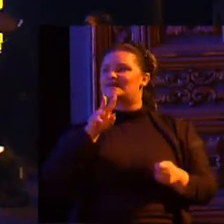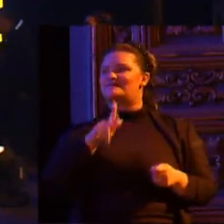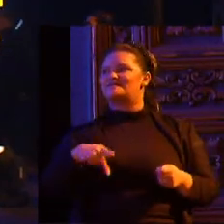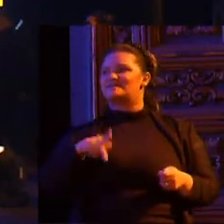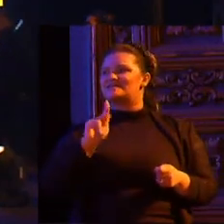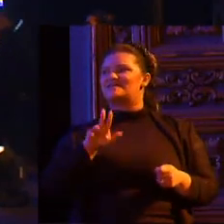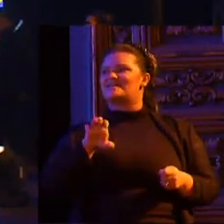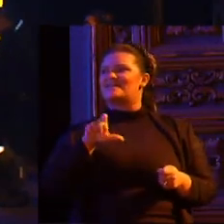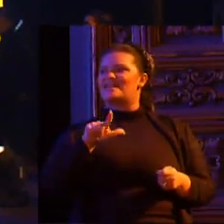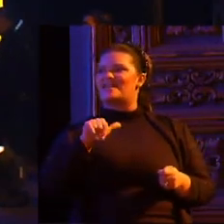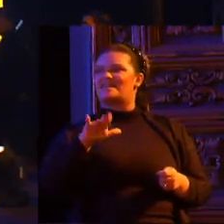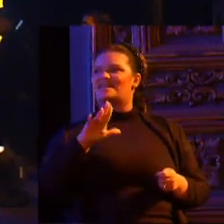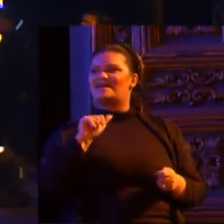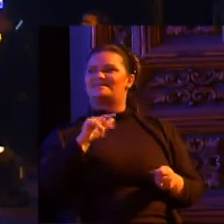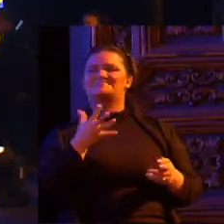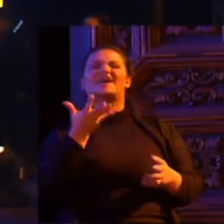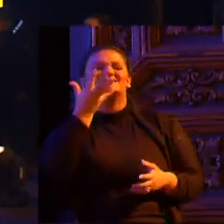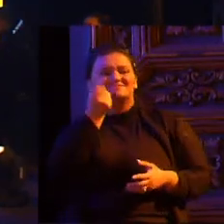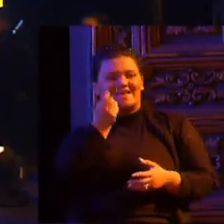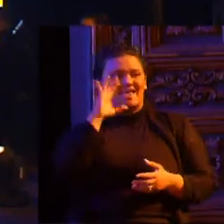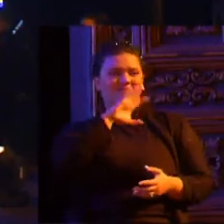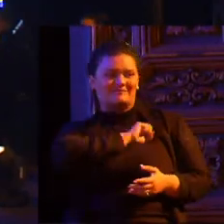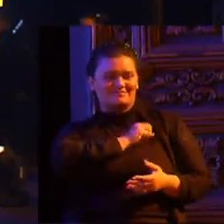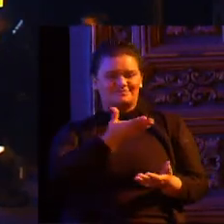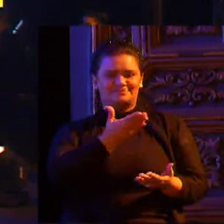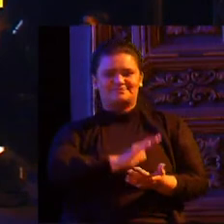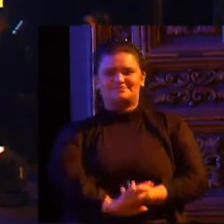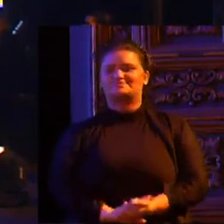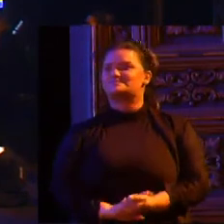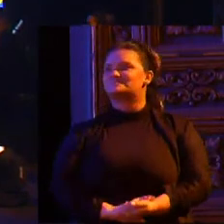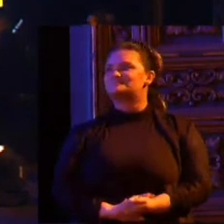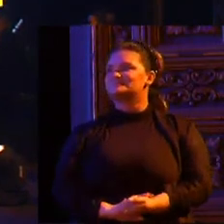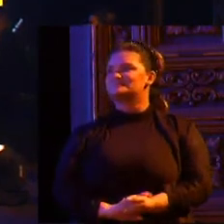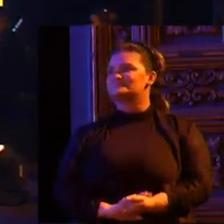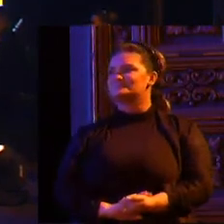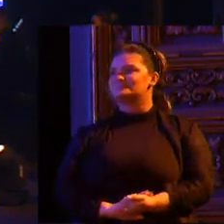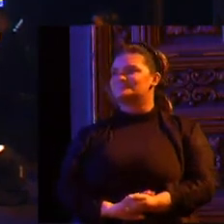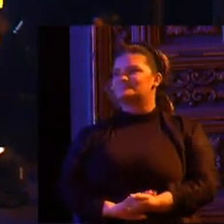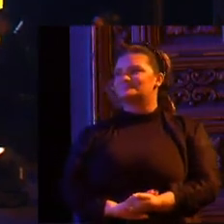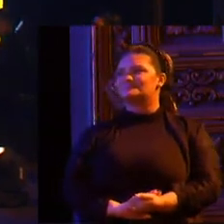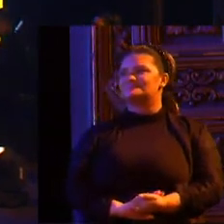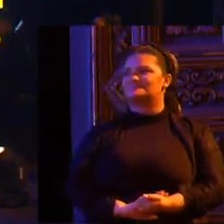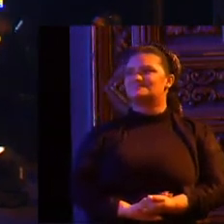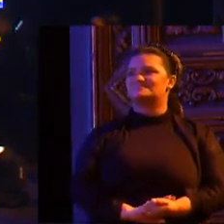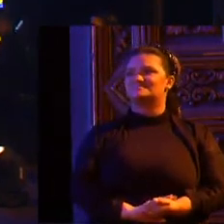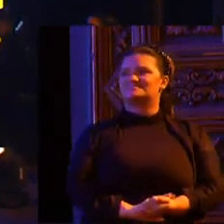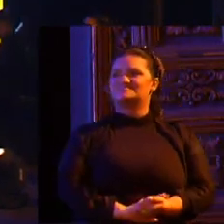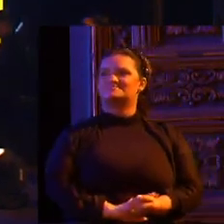Aceita, meu amor. Por favor.